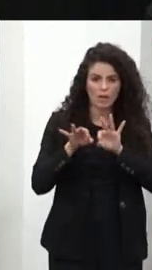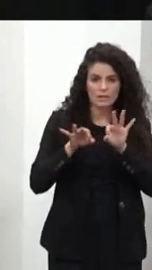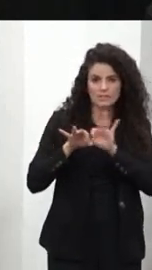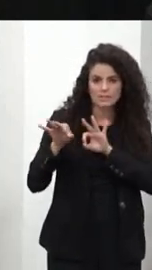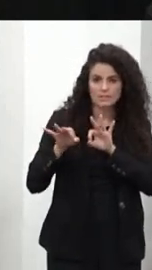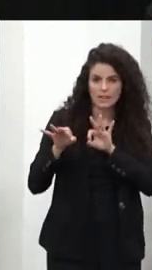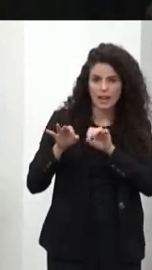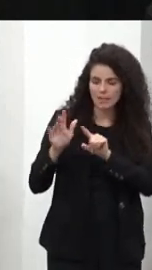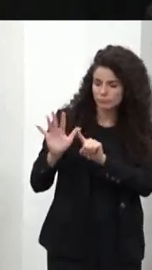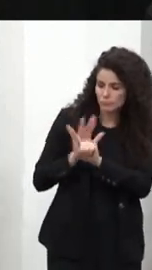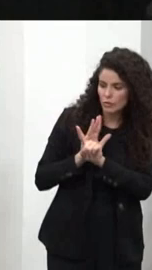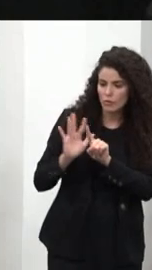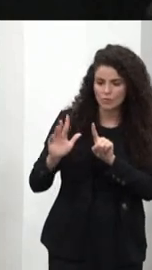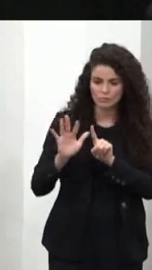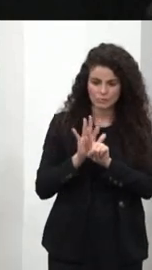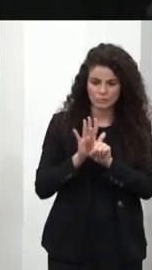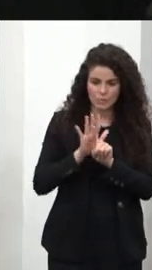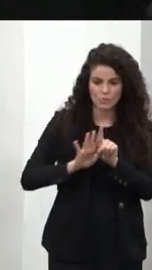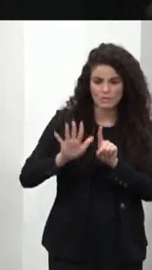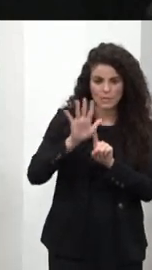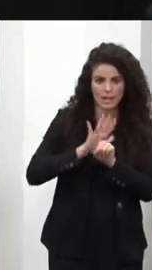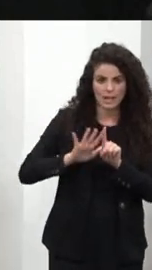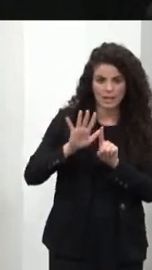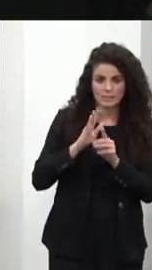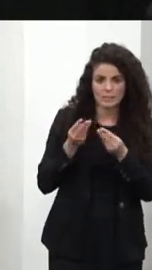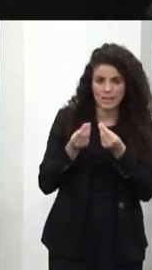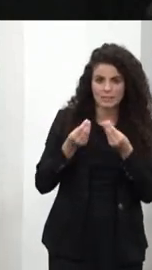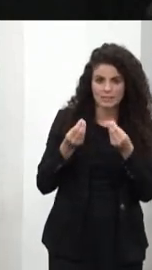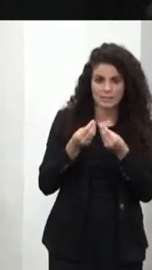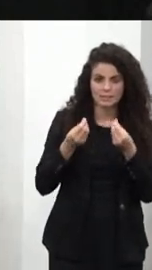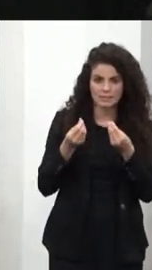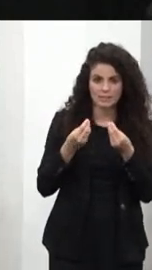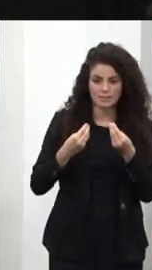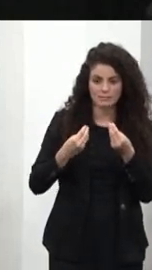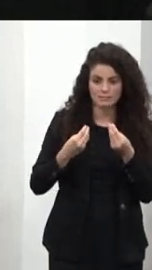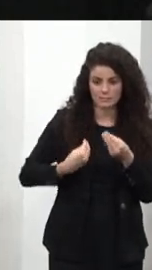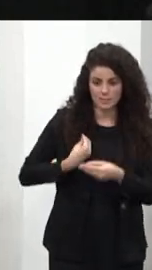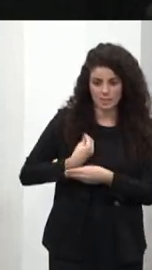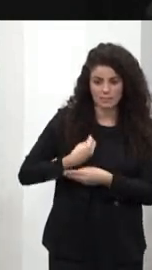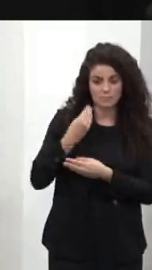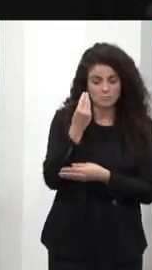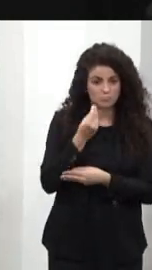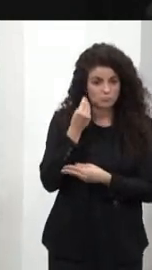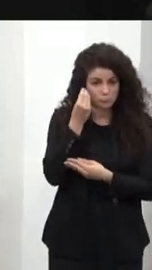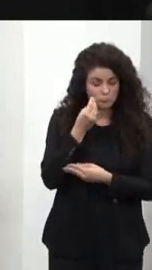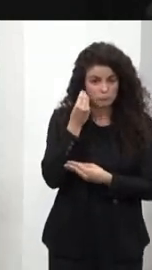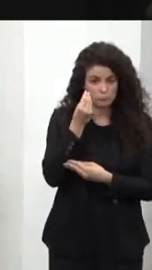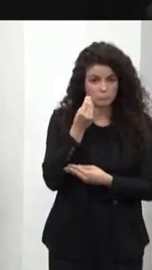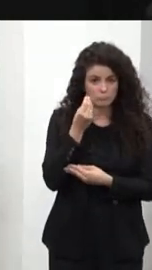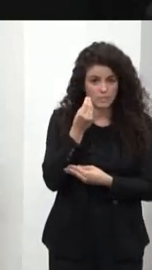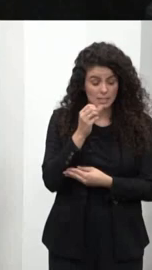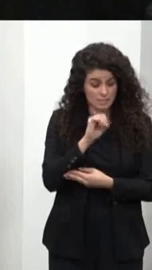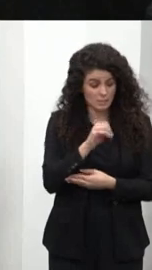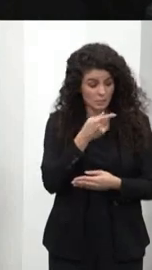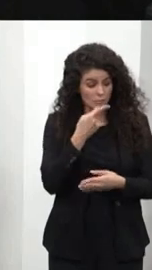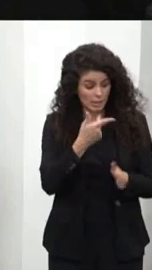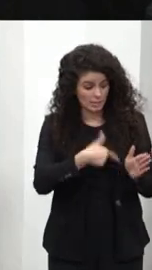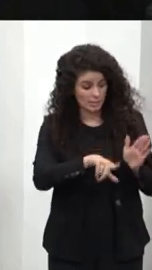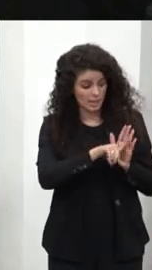da essência e eu vivo na essência então quando se fala ali na Paulo do Gustavo ali na lei